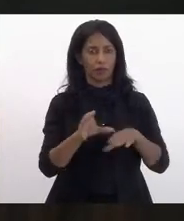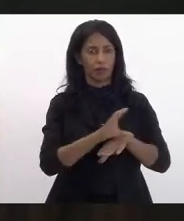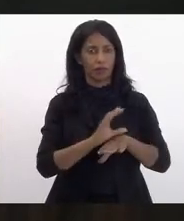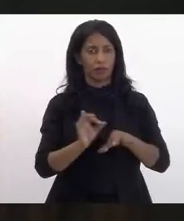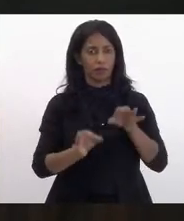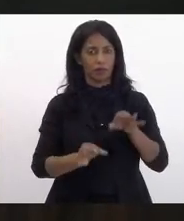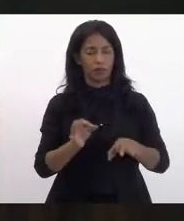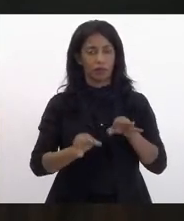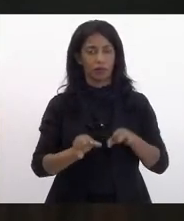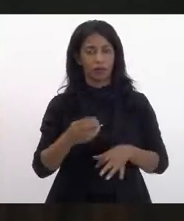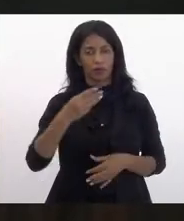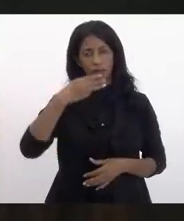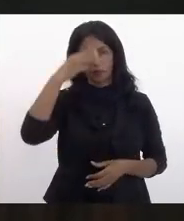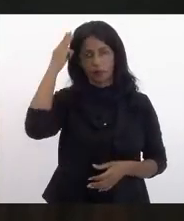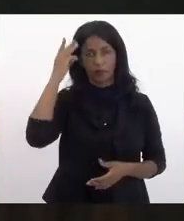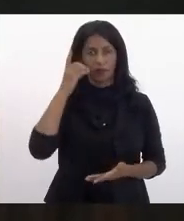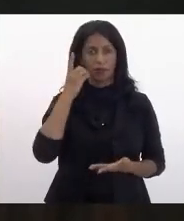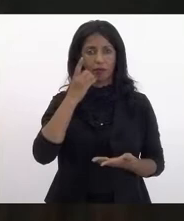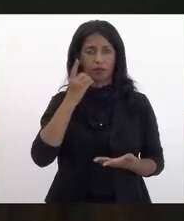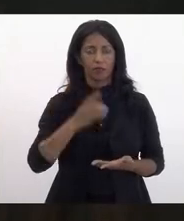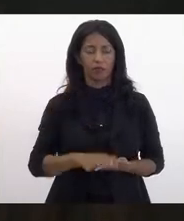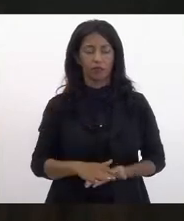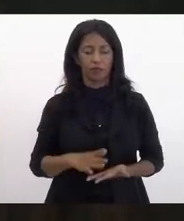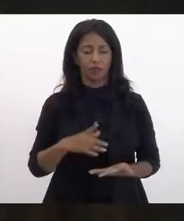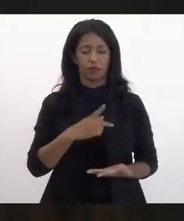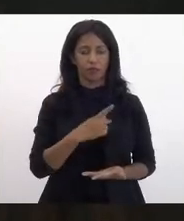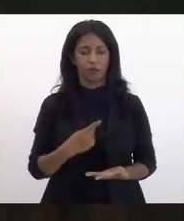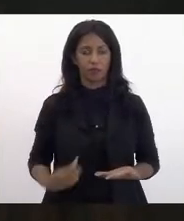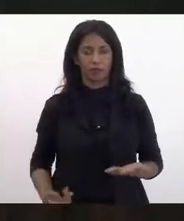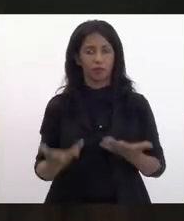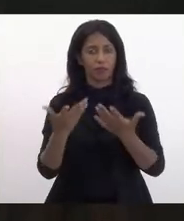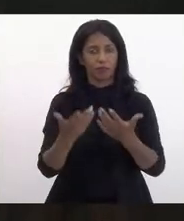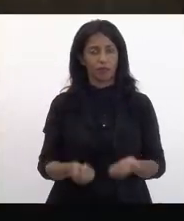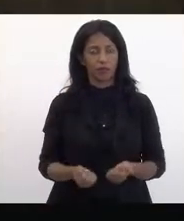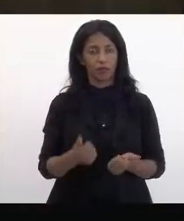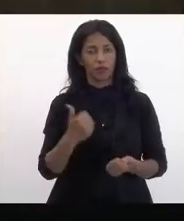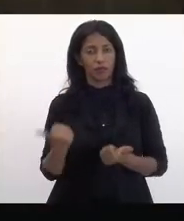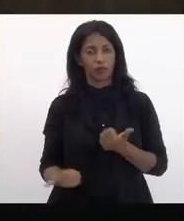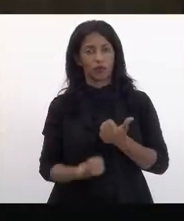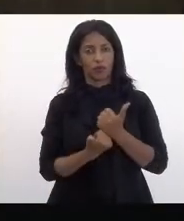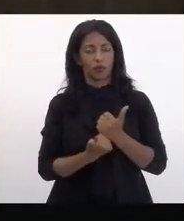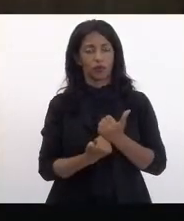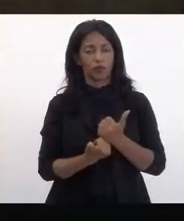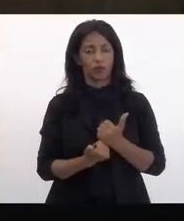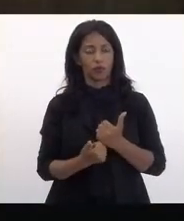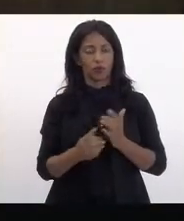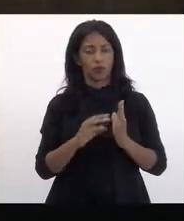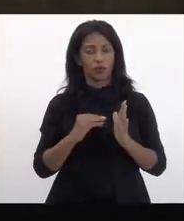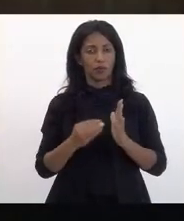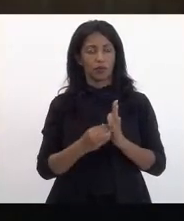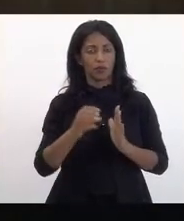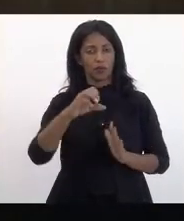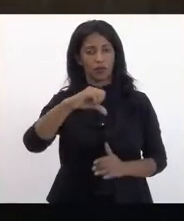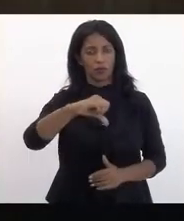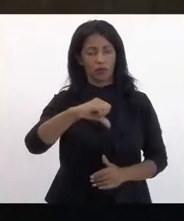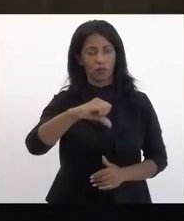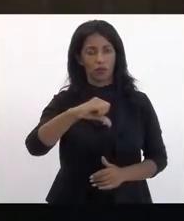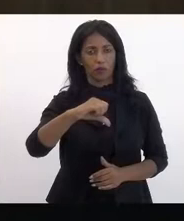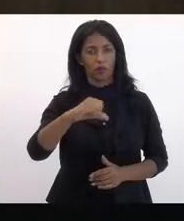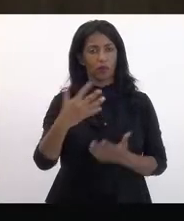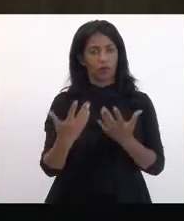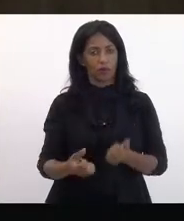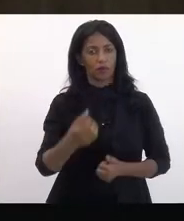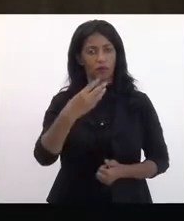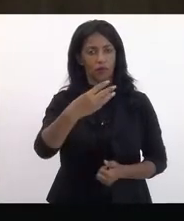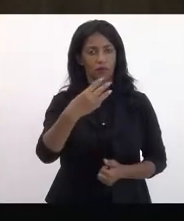Justiça, deputado Márcio Pacheco. Senhora Presidente, parecer é favorável com subemenda, emenda 9, favorável às emendas 3 e